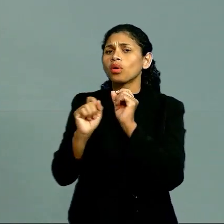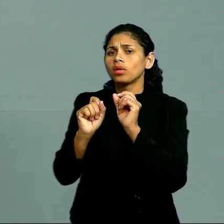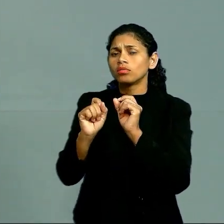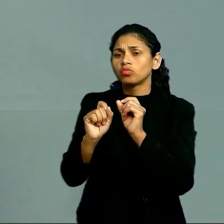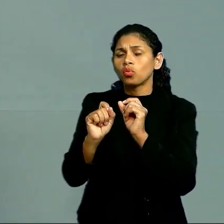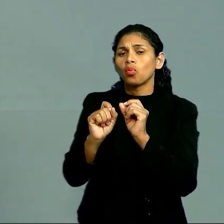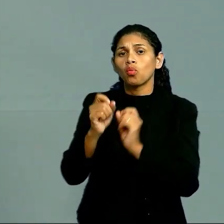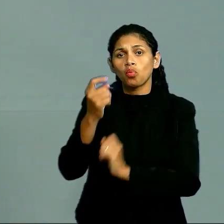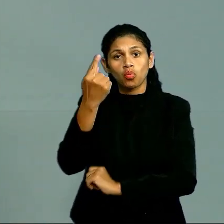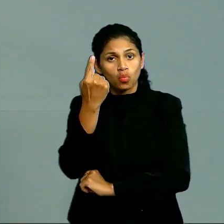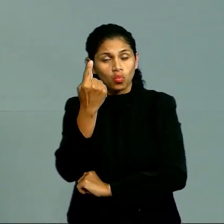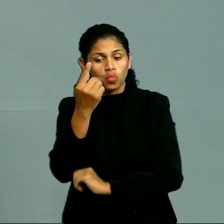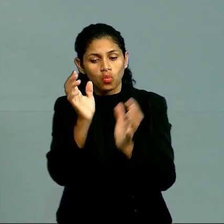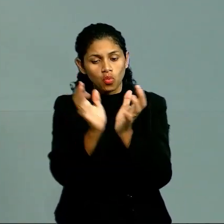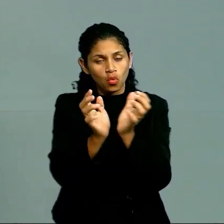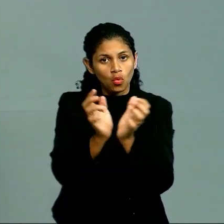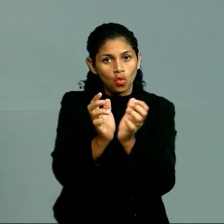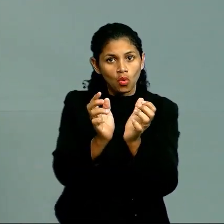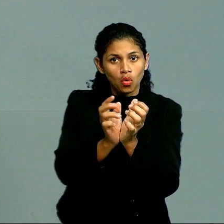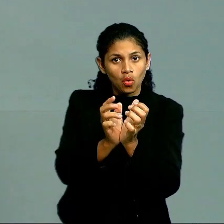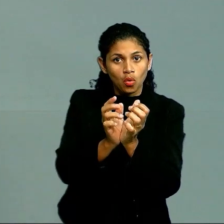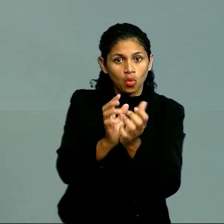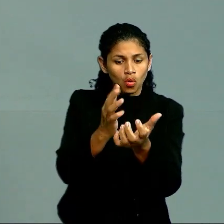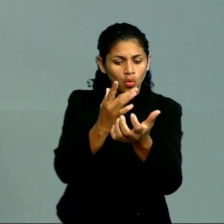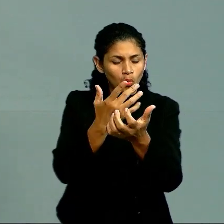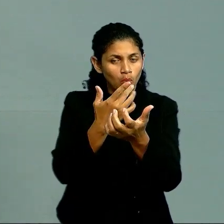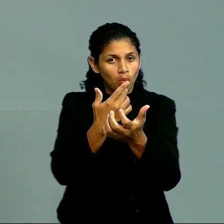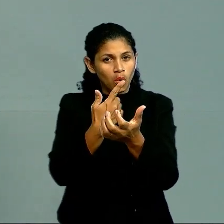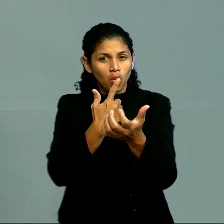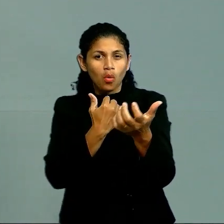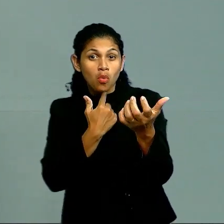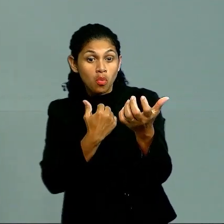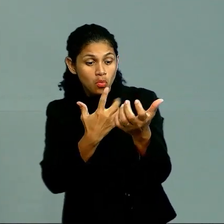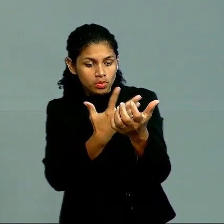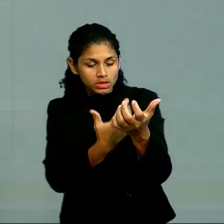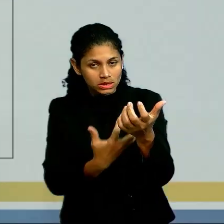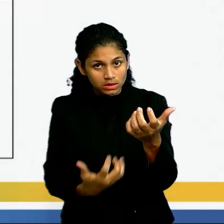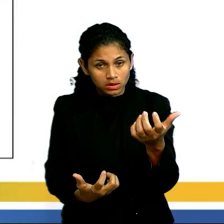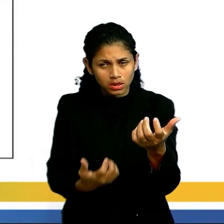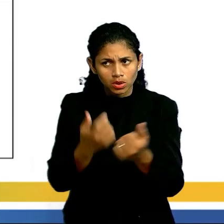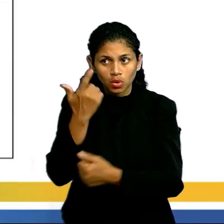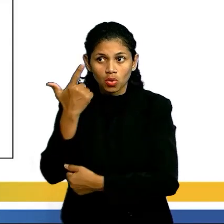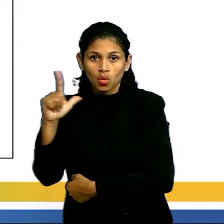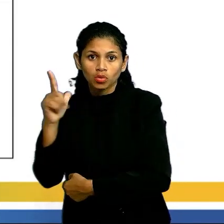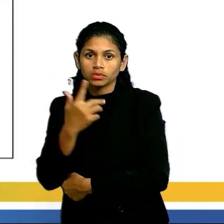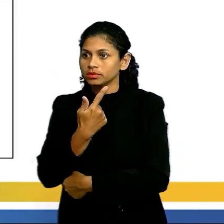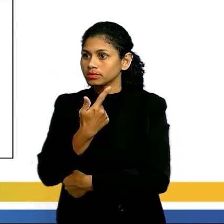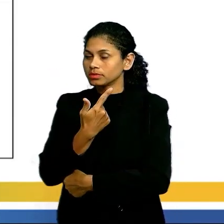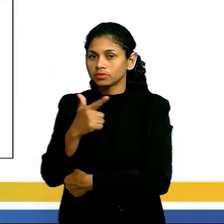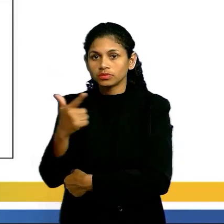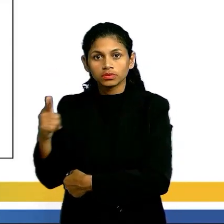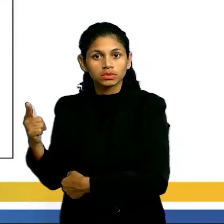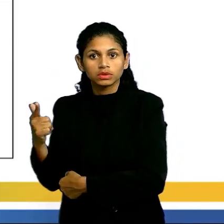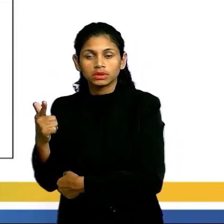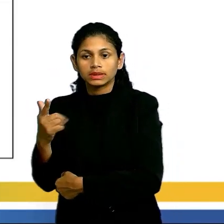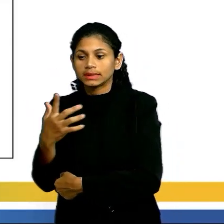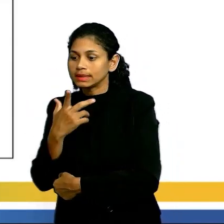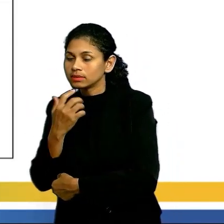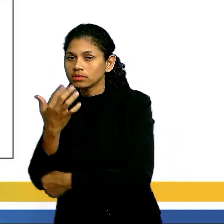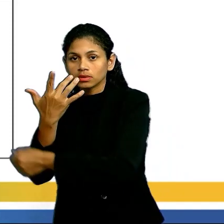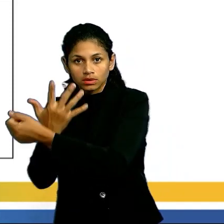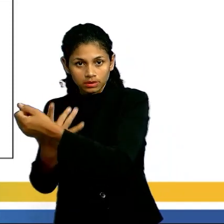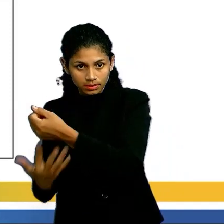a estudar mais profundamente e essa classificação foi crescendo, seguindo aí de Linneu,